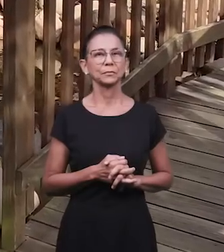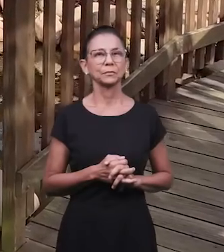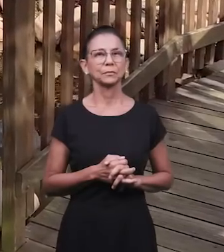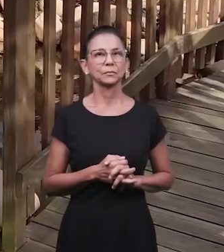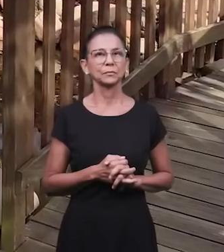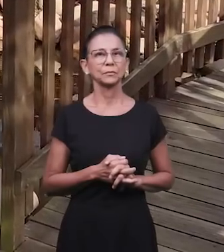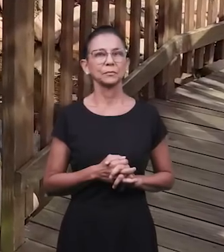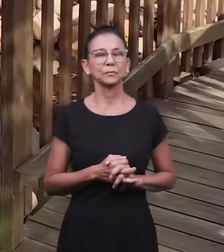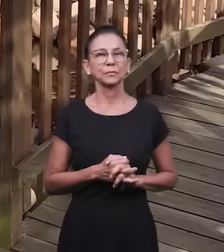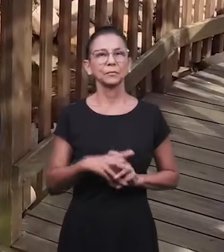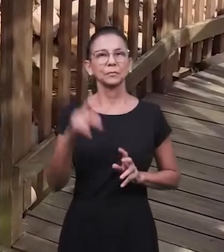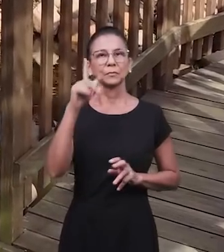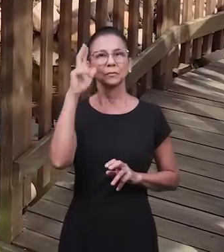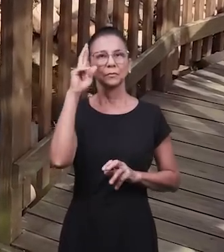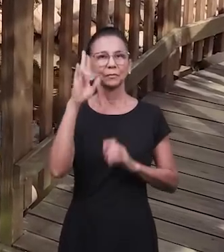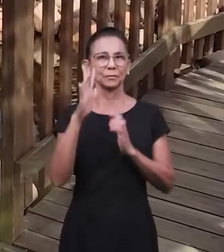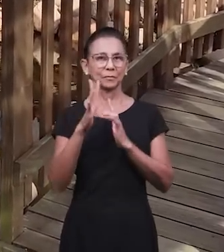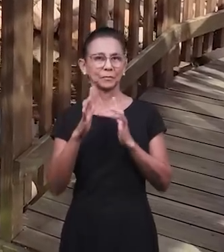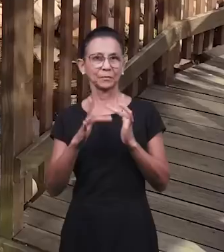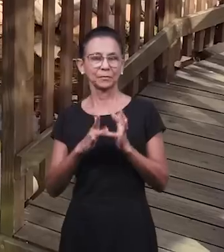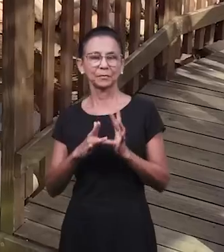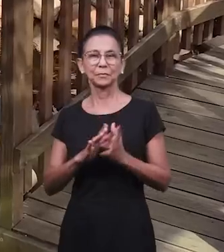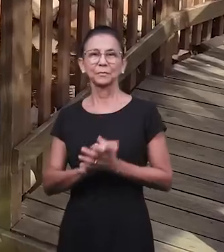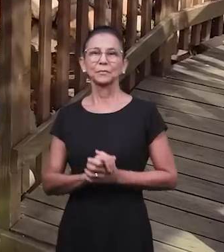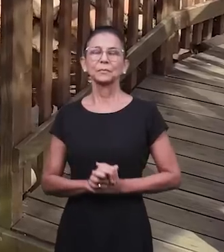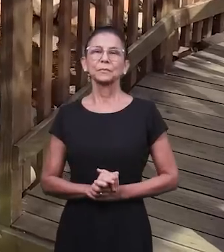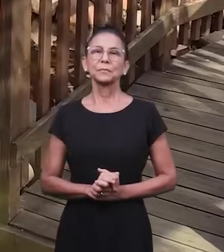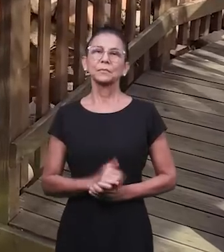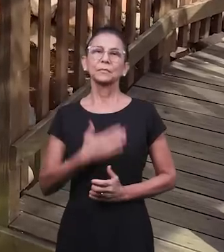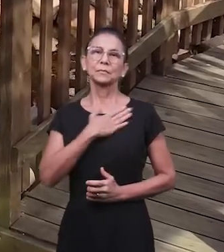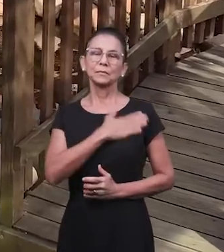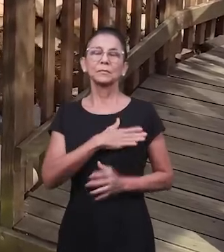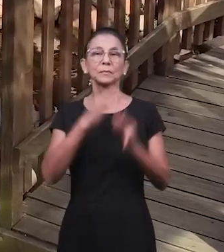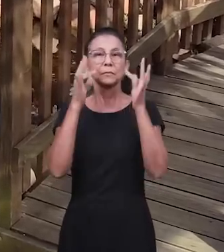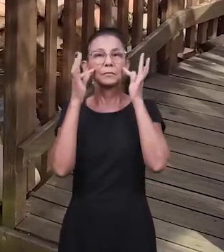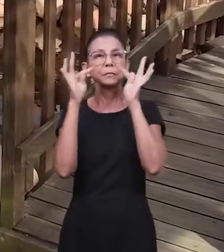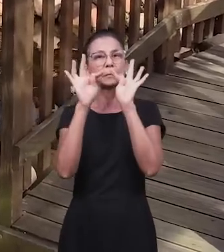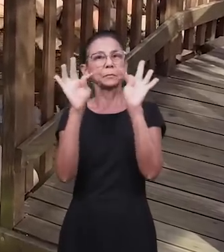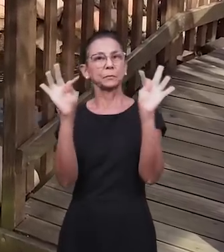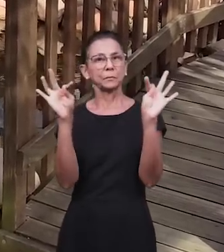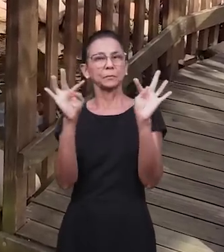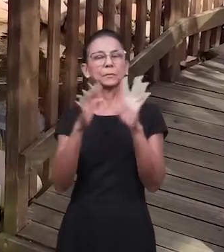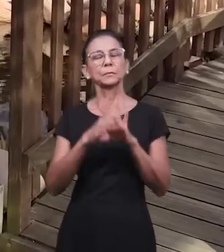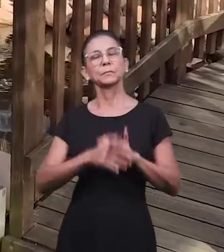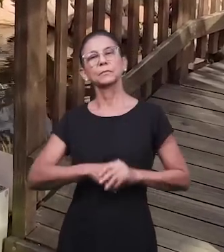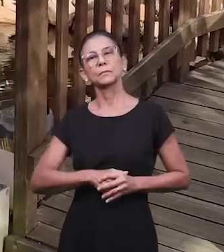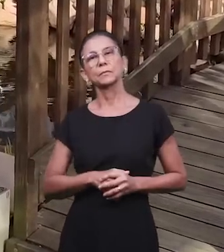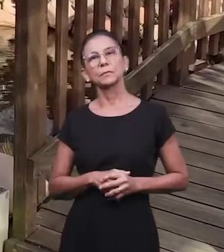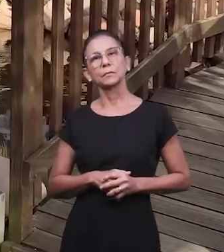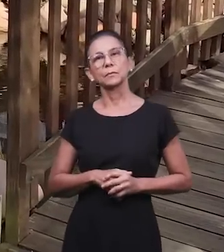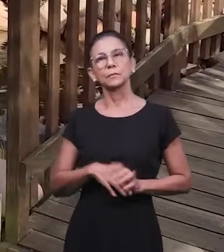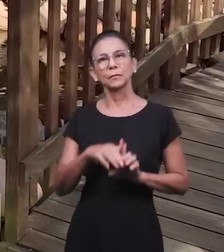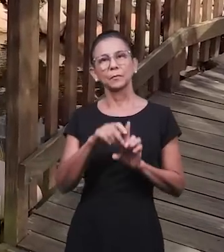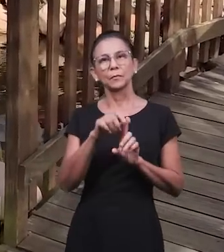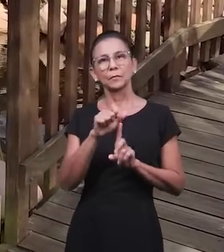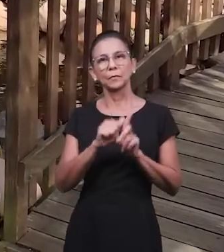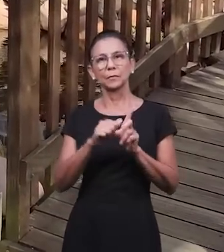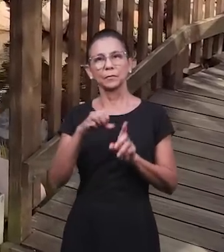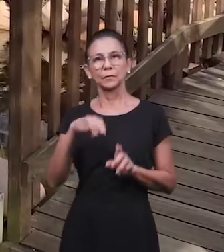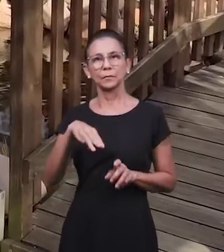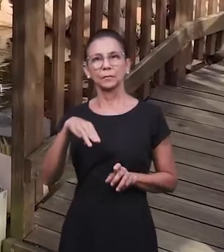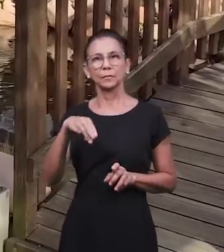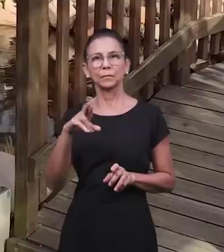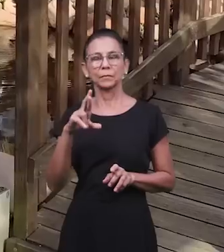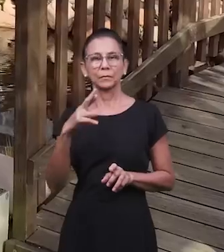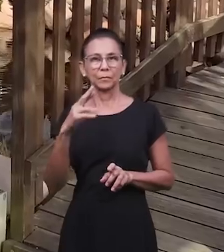Então, pastor Jorge, a paz do Senhor Jesus, prazer estar aqui testemunhando isso. Nós tivemos em março agora a